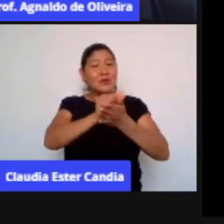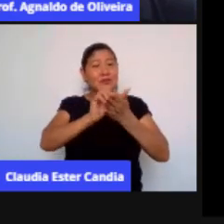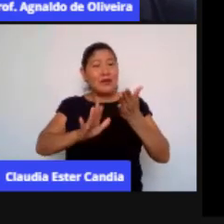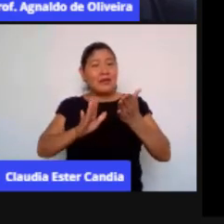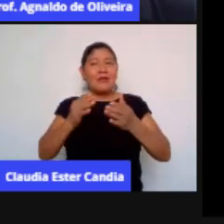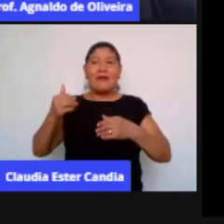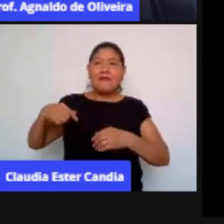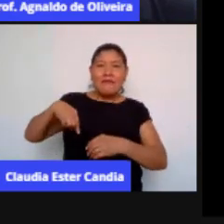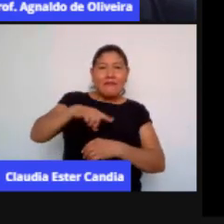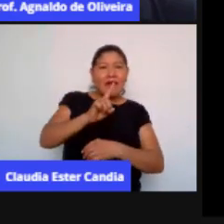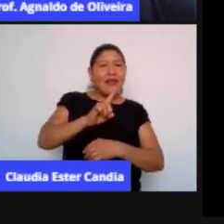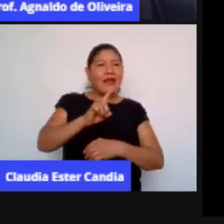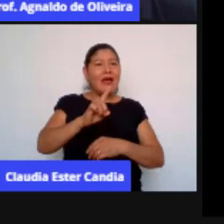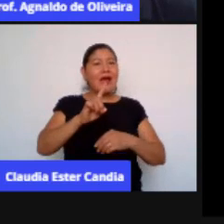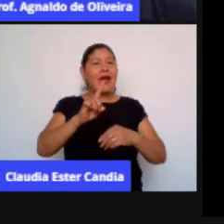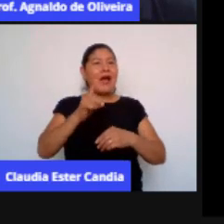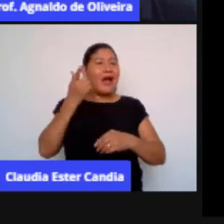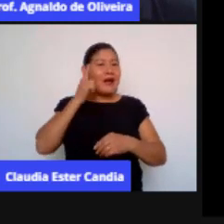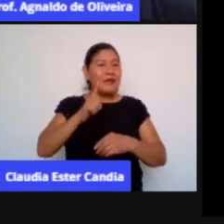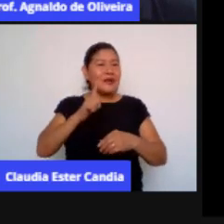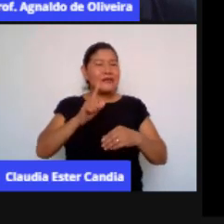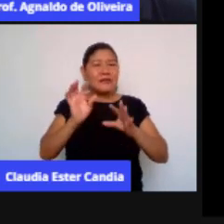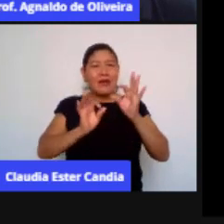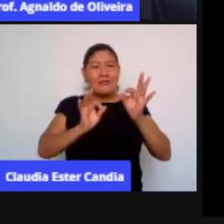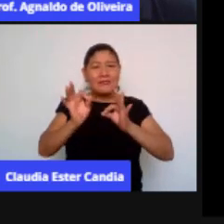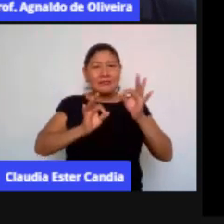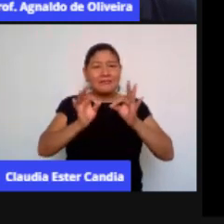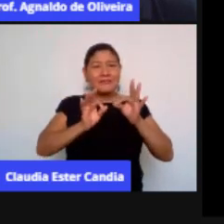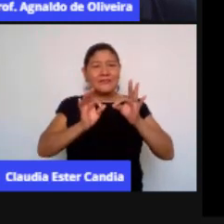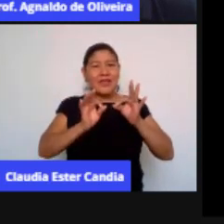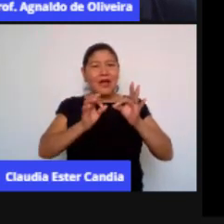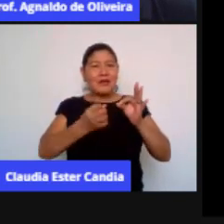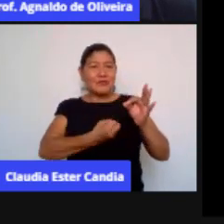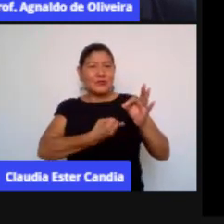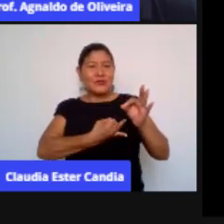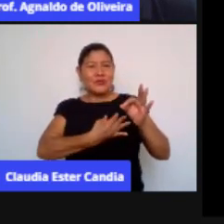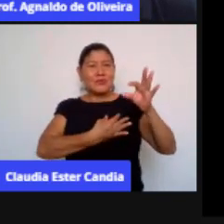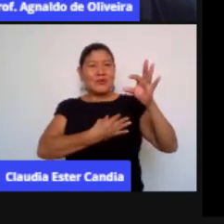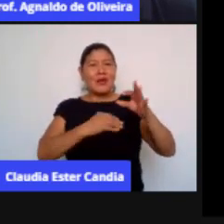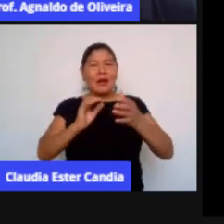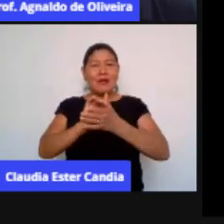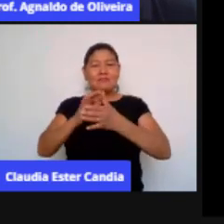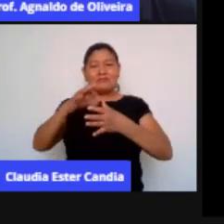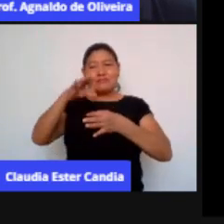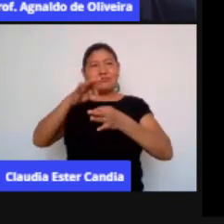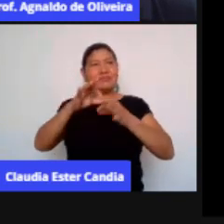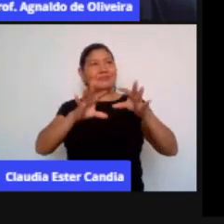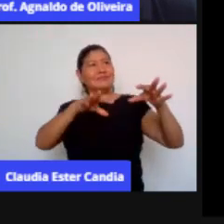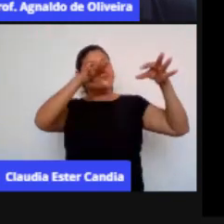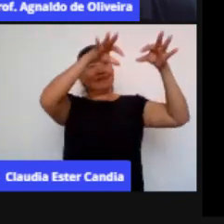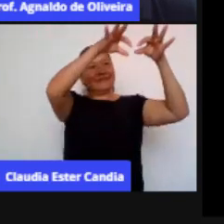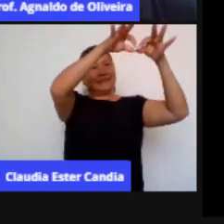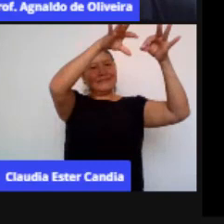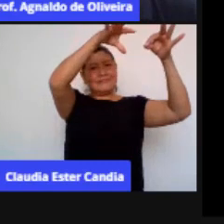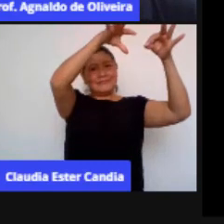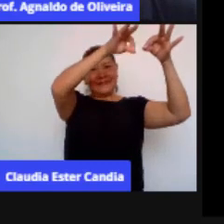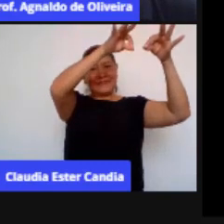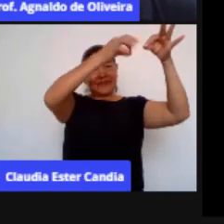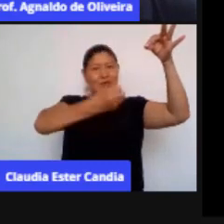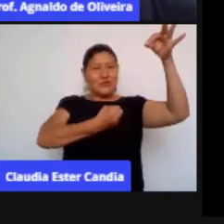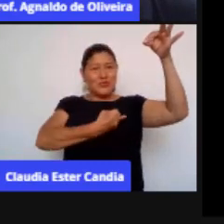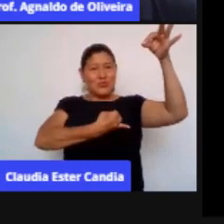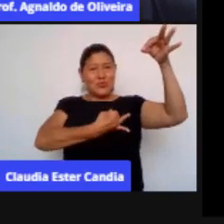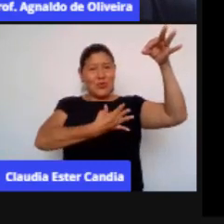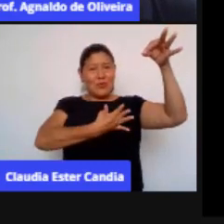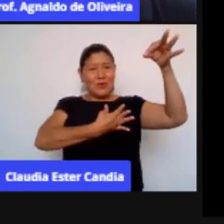varal e coloquem, né, posicionem alguns números dependendo do sorteio que ele fez, né? Então, a gente pensou assim, né,